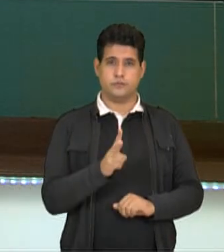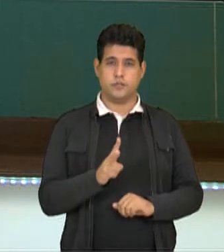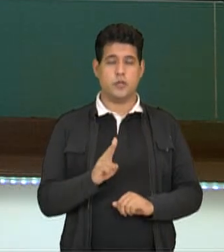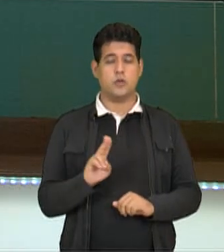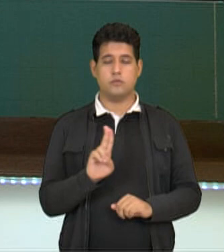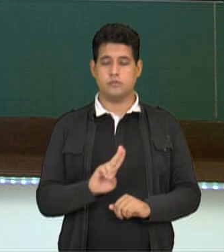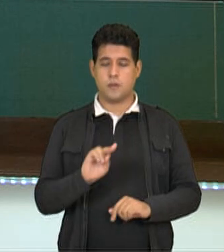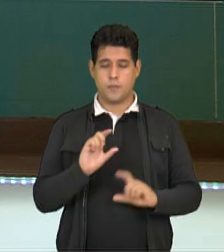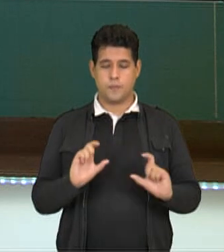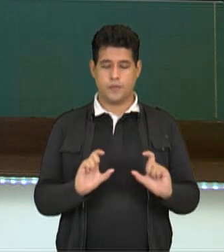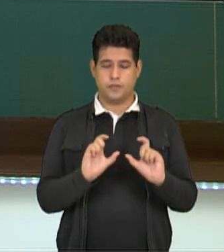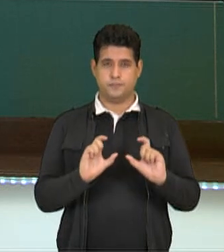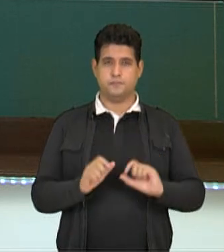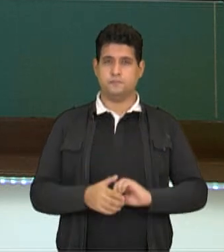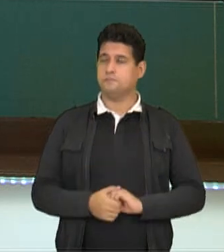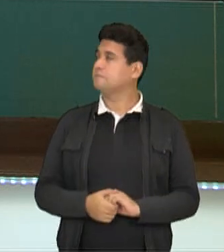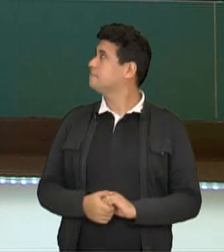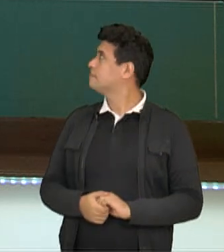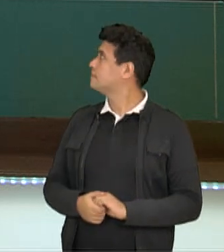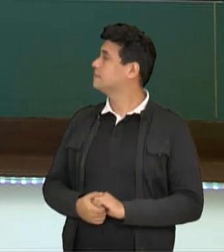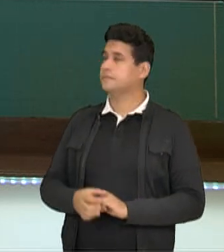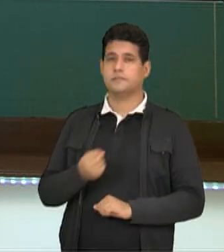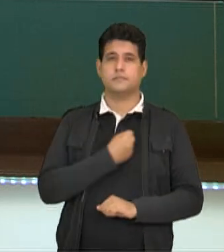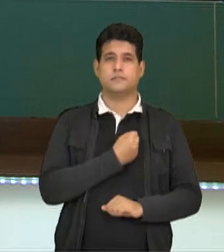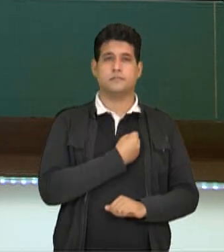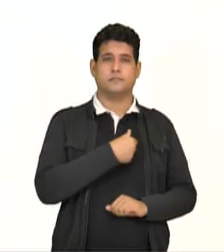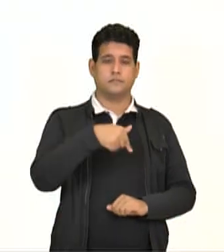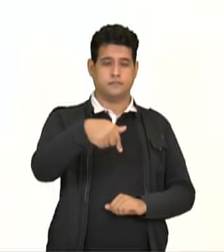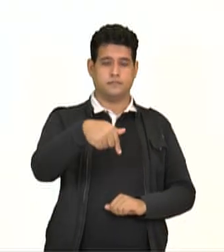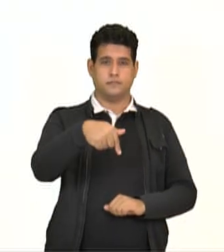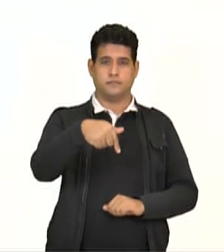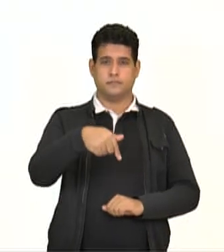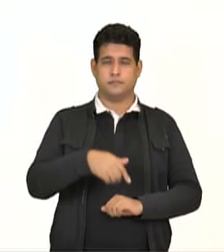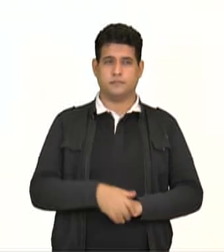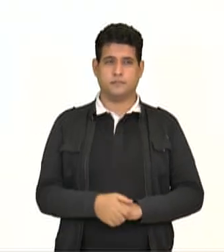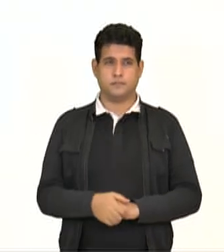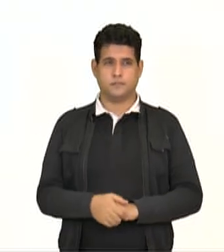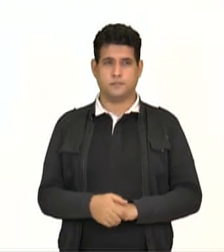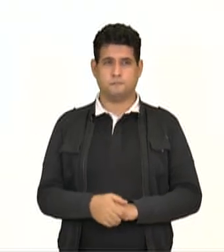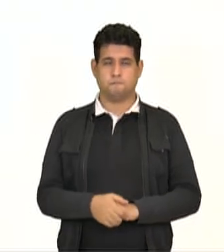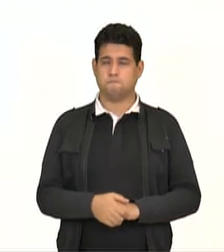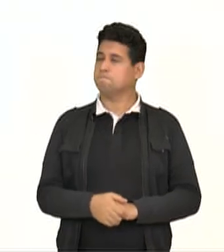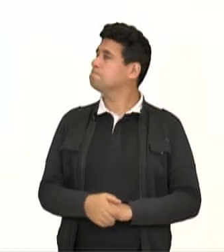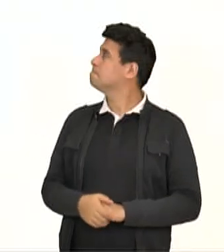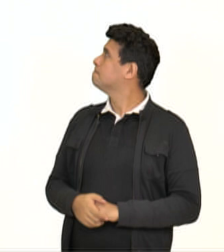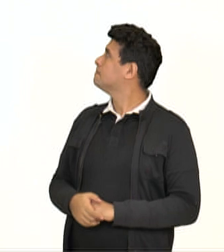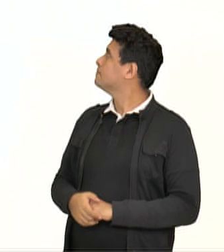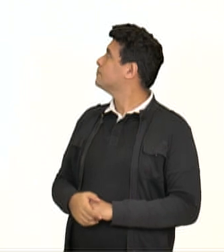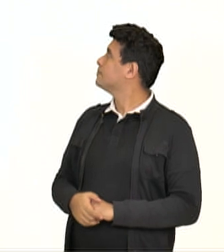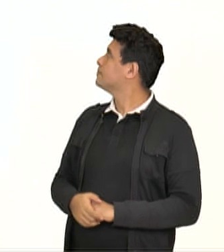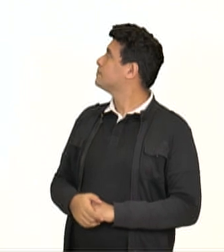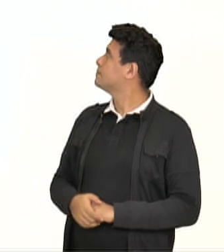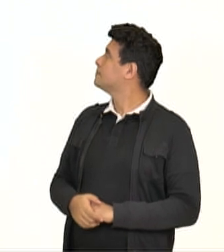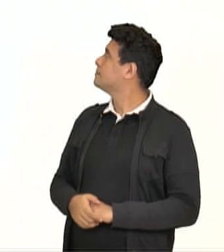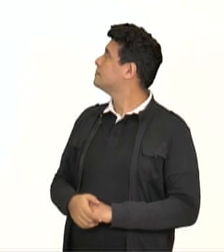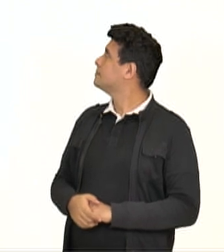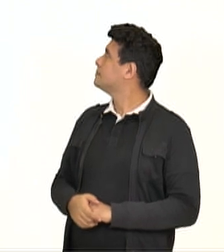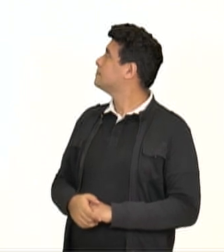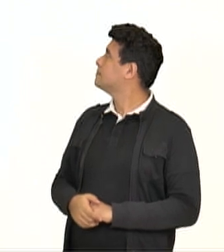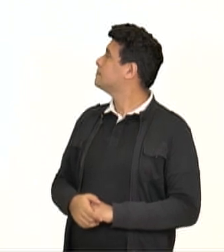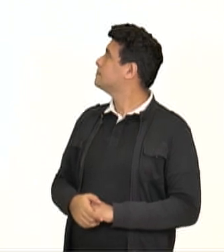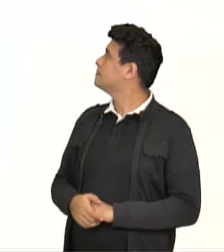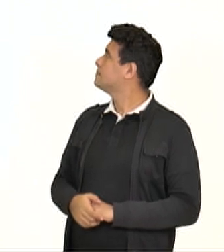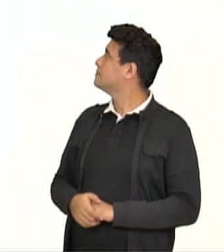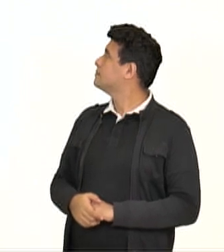com a outra. Number 7, write 2 quotes about life in